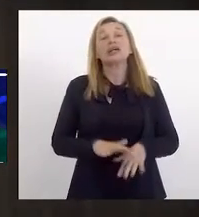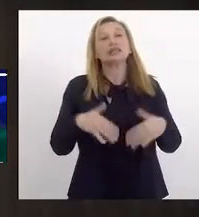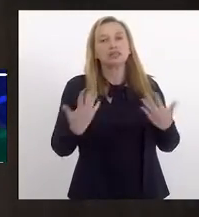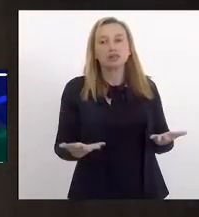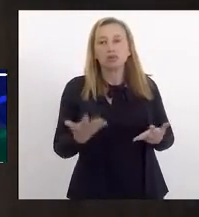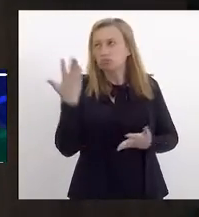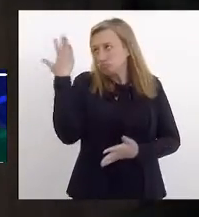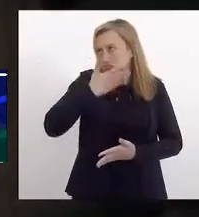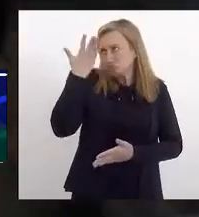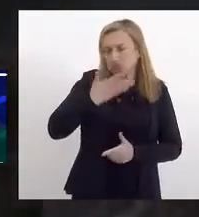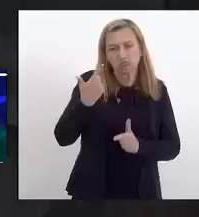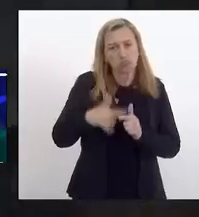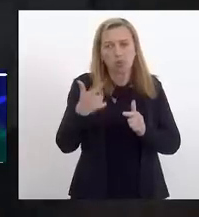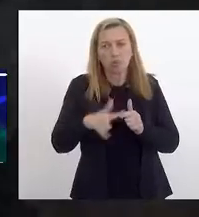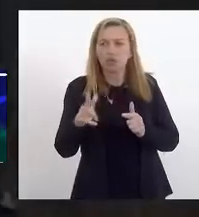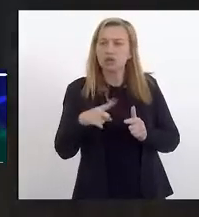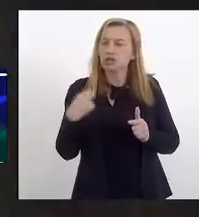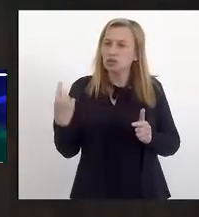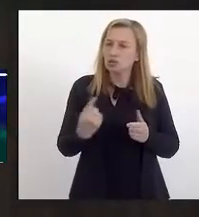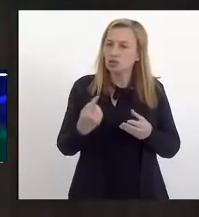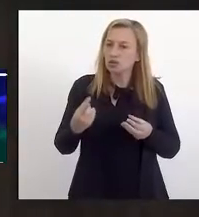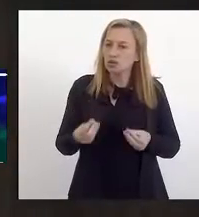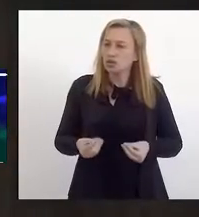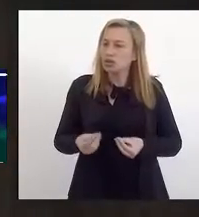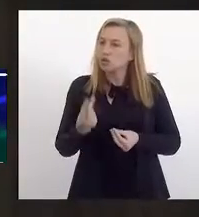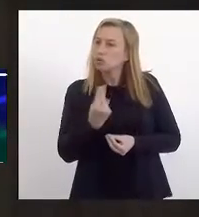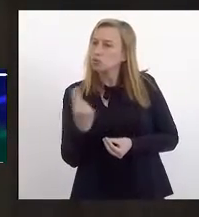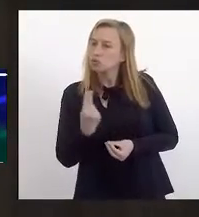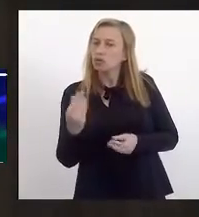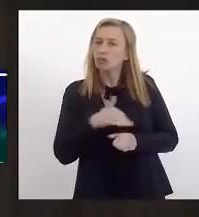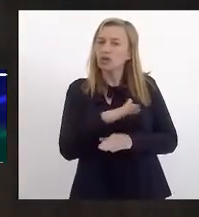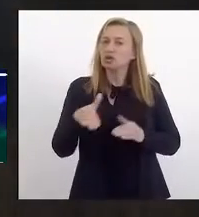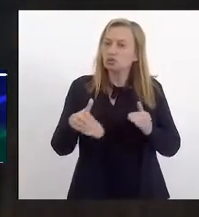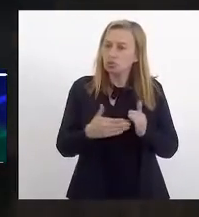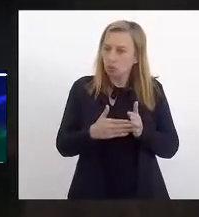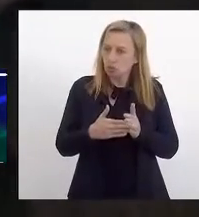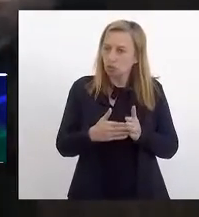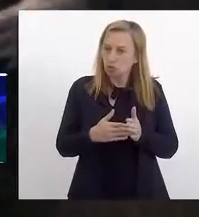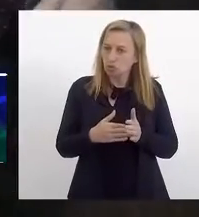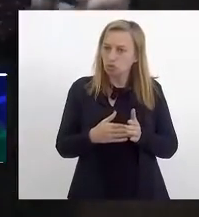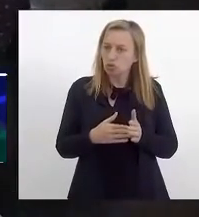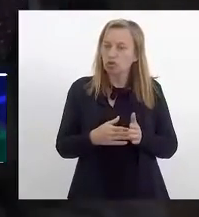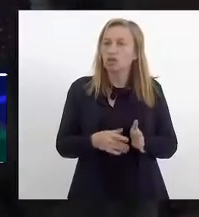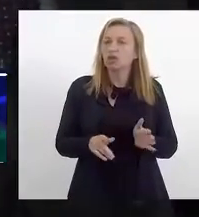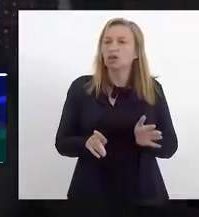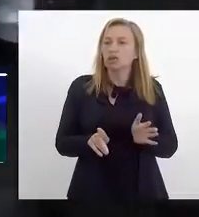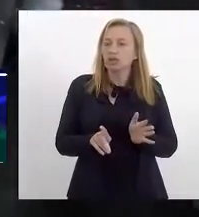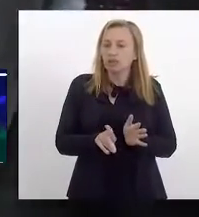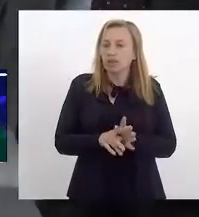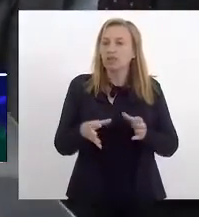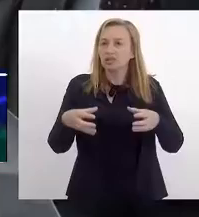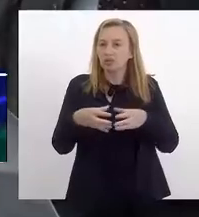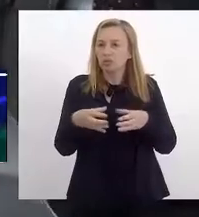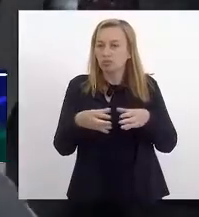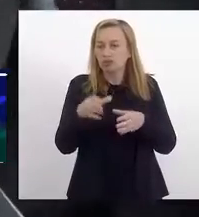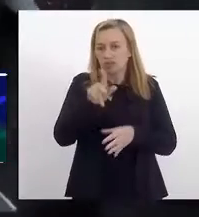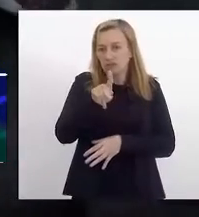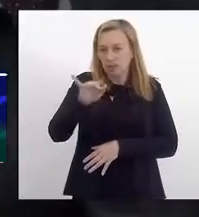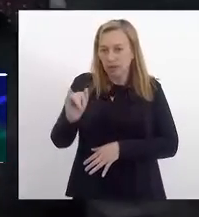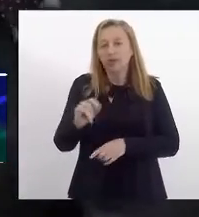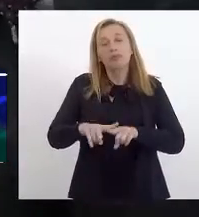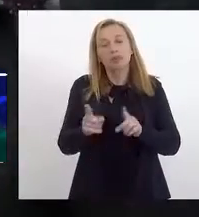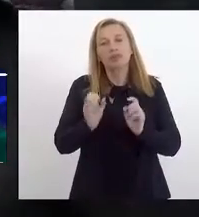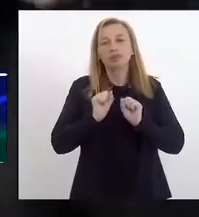não vejo problema nenhum da gente dar coautoria a todos aqueles e aquelas que estão hoje imbricados na CPI, mas que a